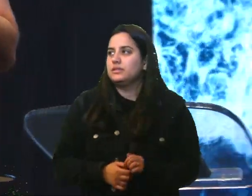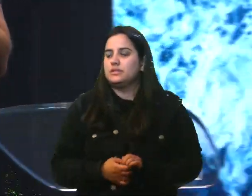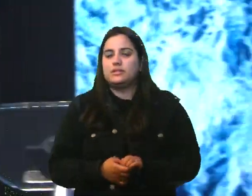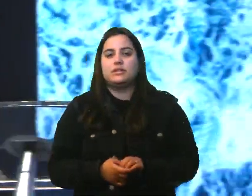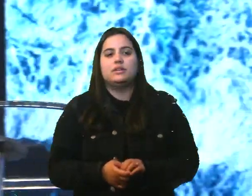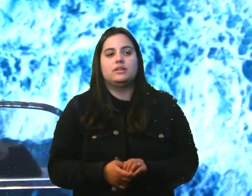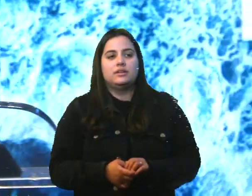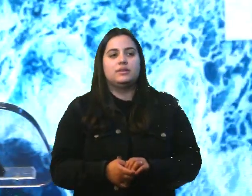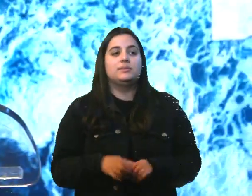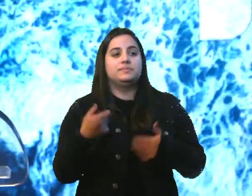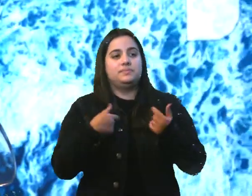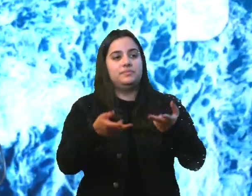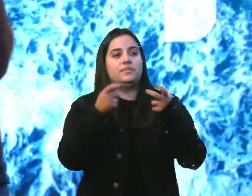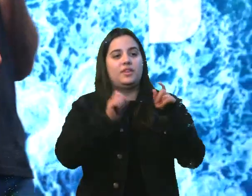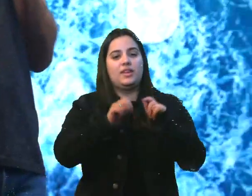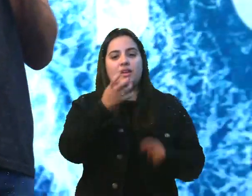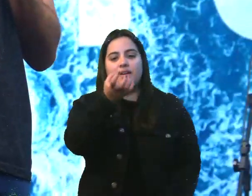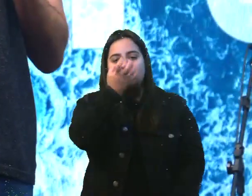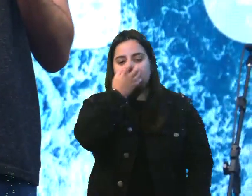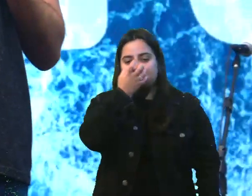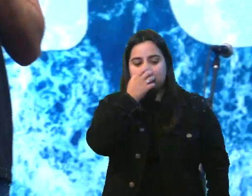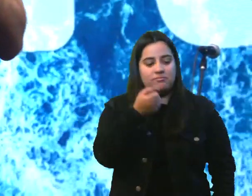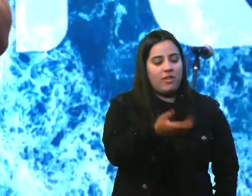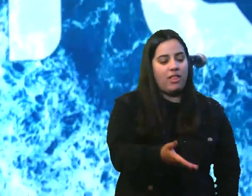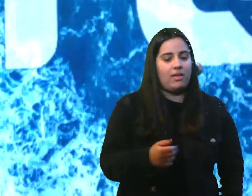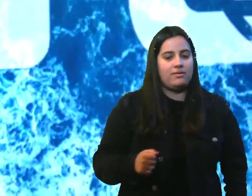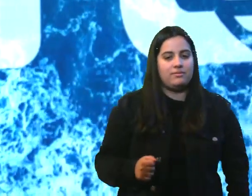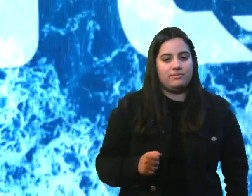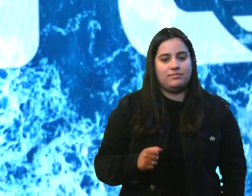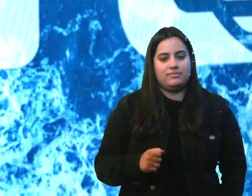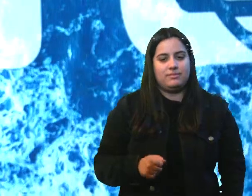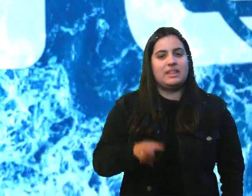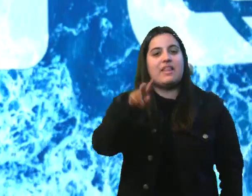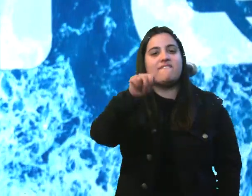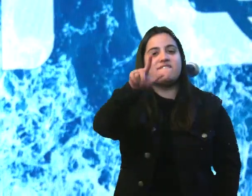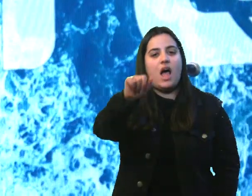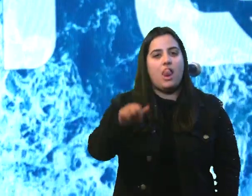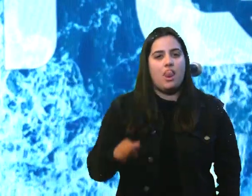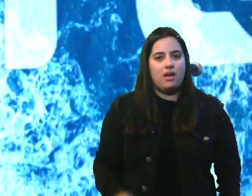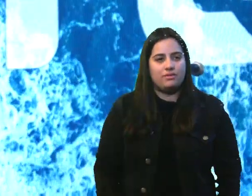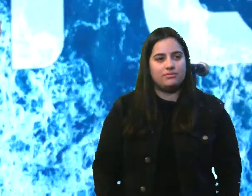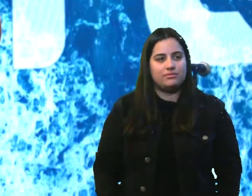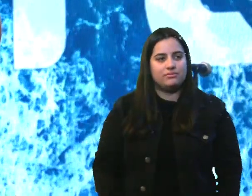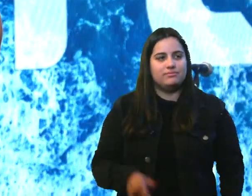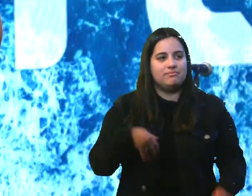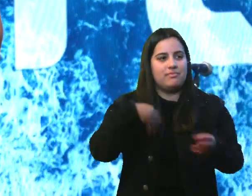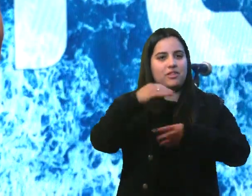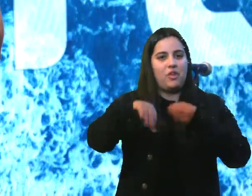Quando eu vi, a Kiara estava lá, no meio da vala, do esgoto.